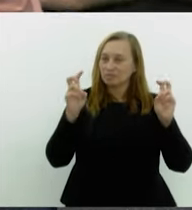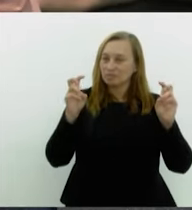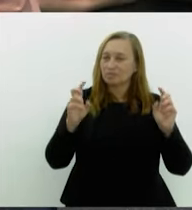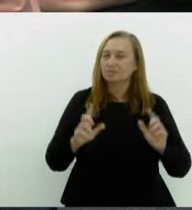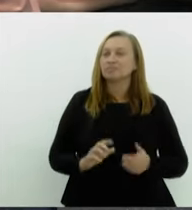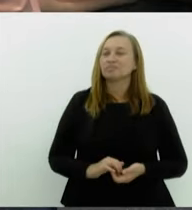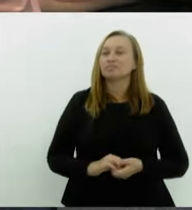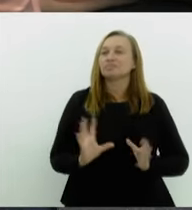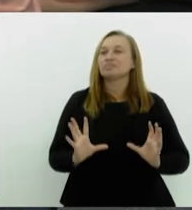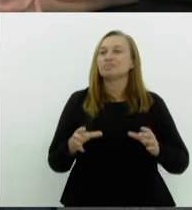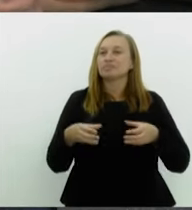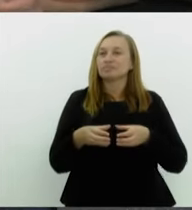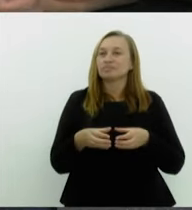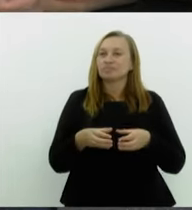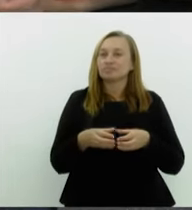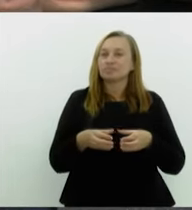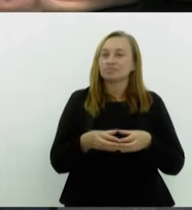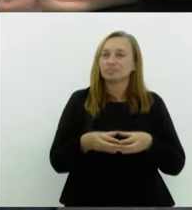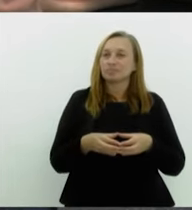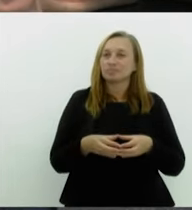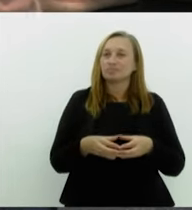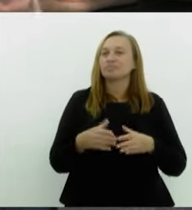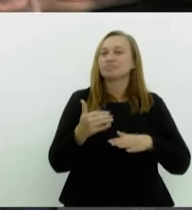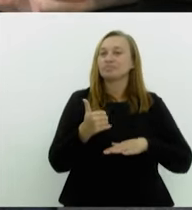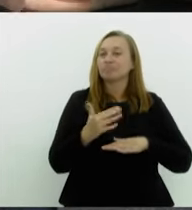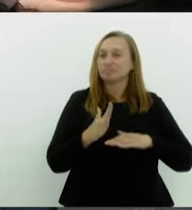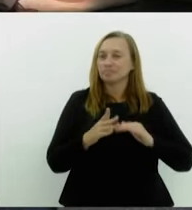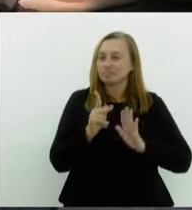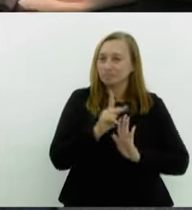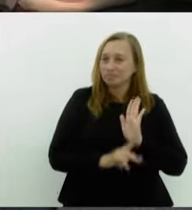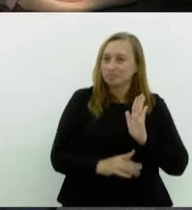no conjunto, na conjuntura dos projetos que são